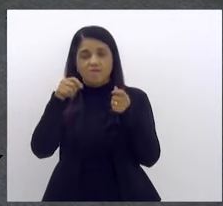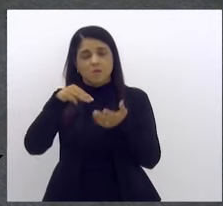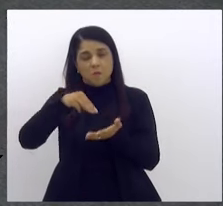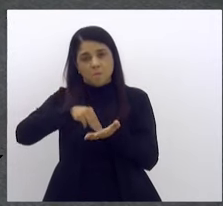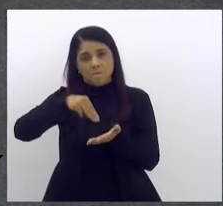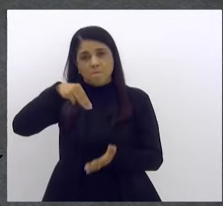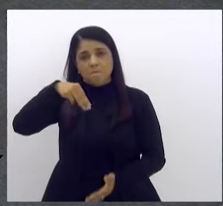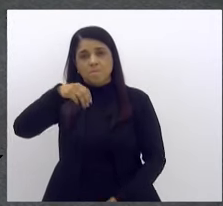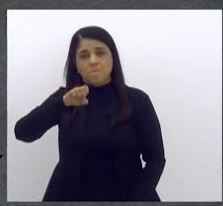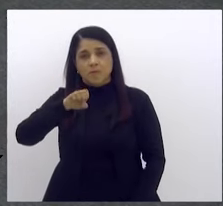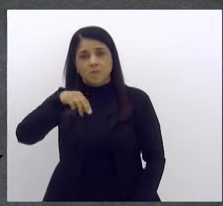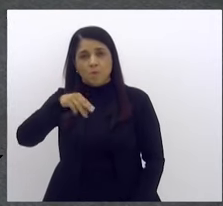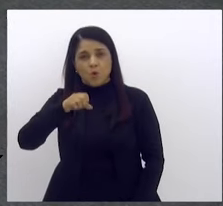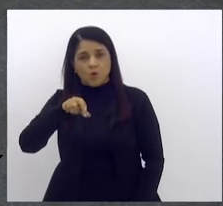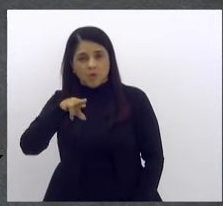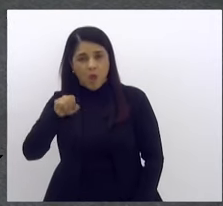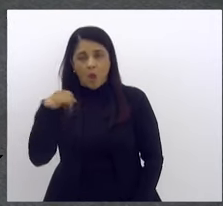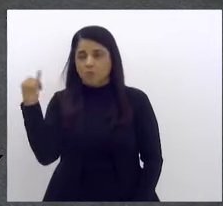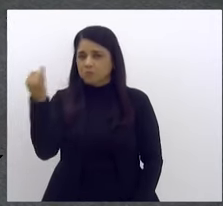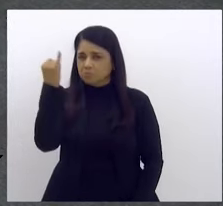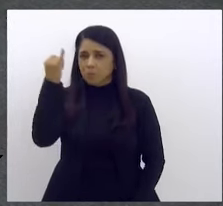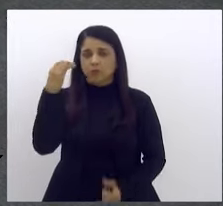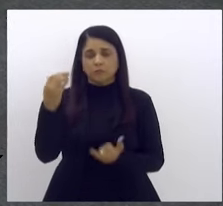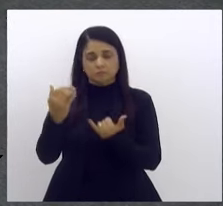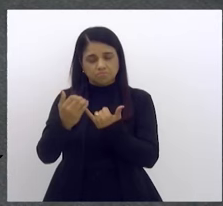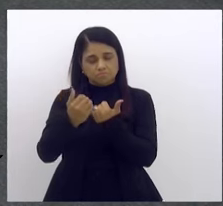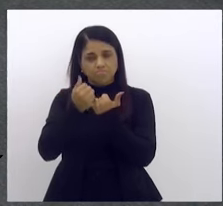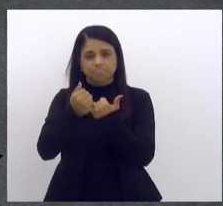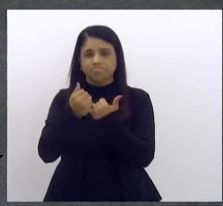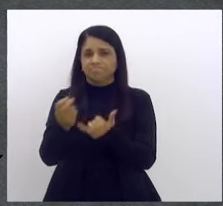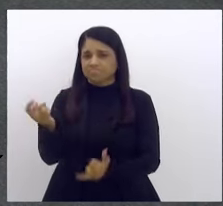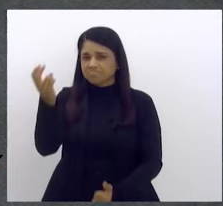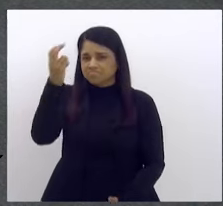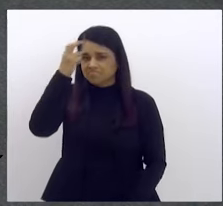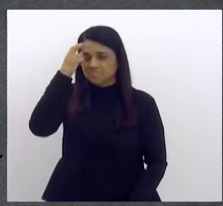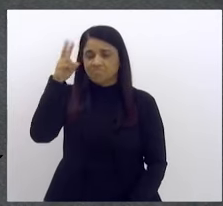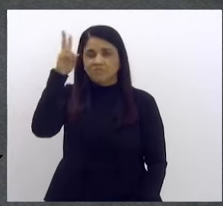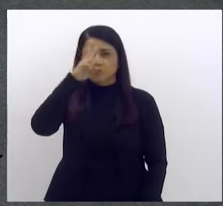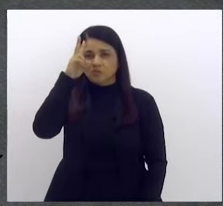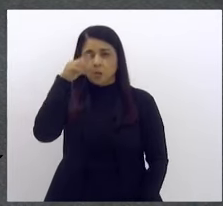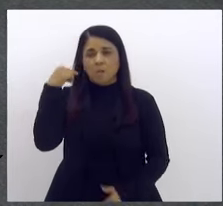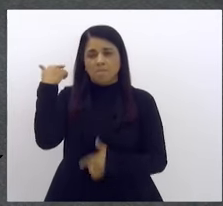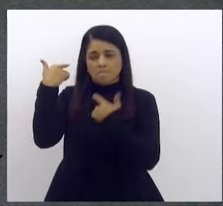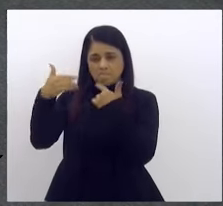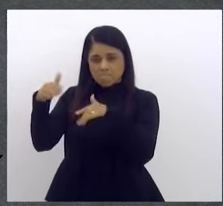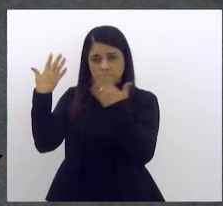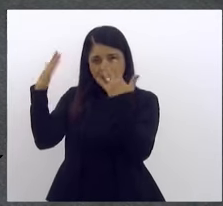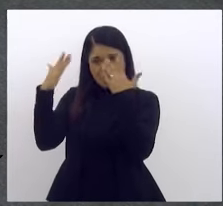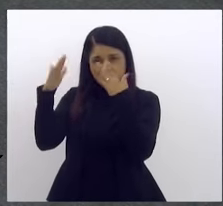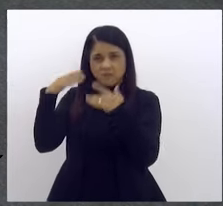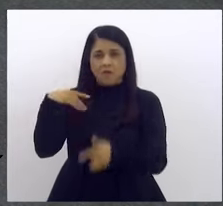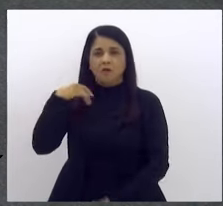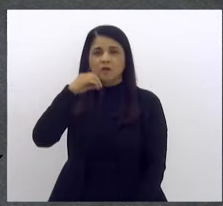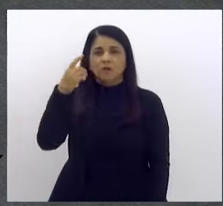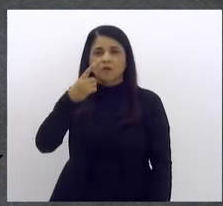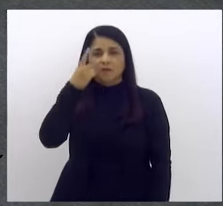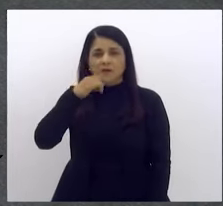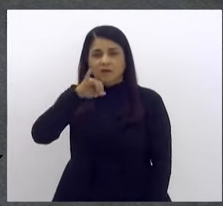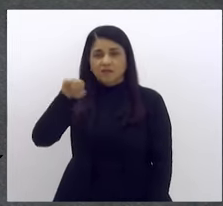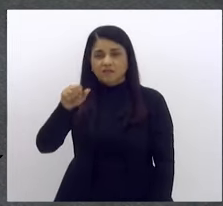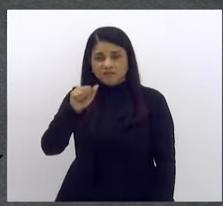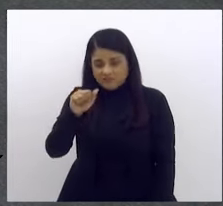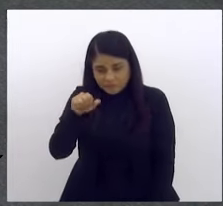ser patrimônio imaterial do Estado do Rio de Janeiro. Eu quero aqui parabenizar o deputado Jairi, do PSB,